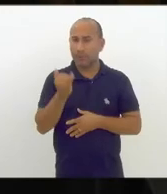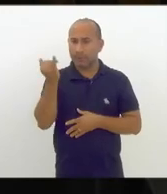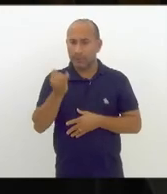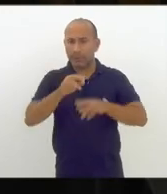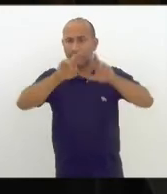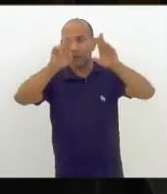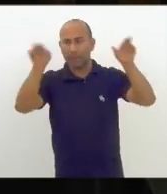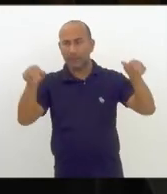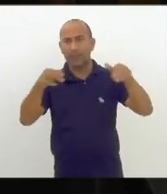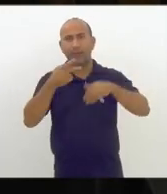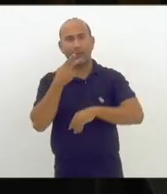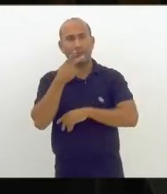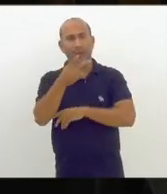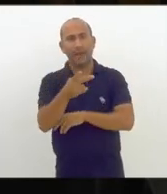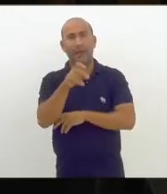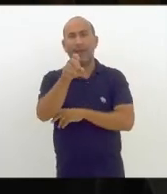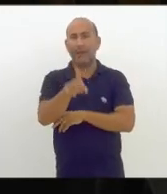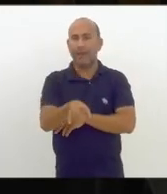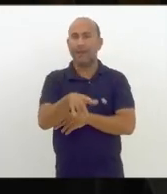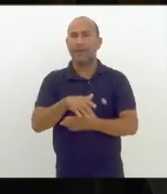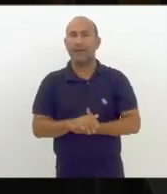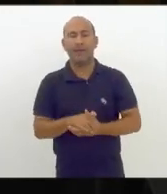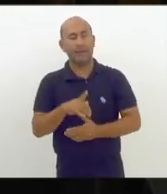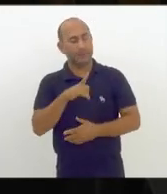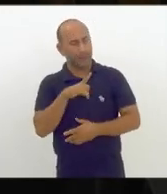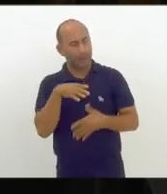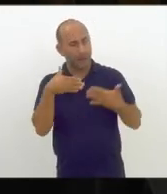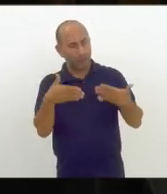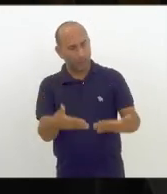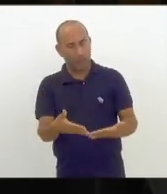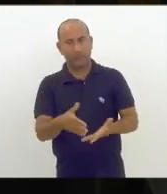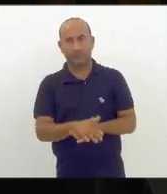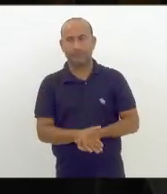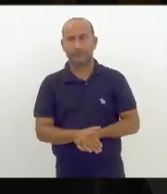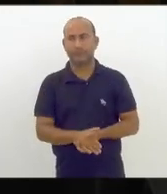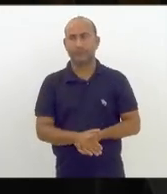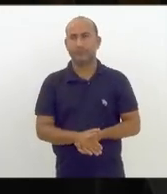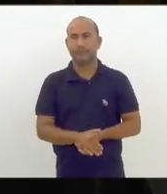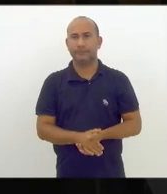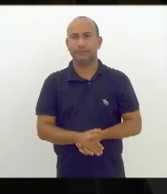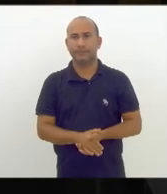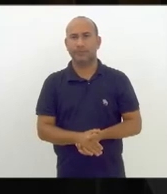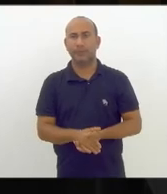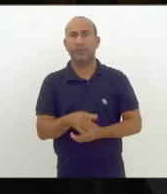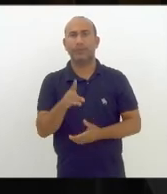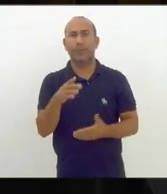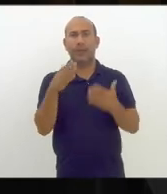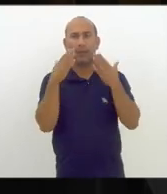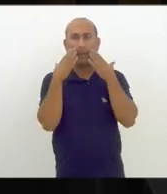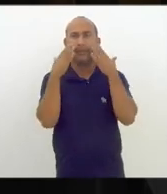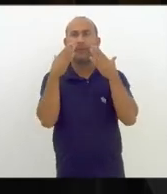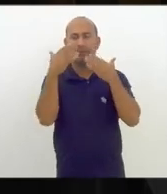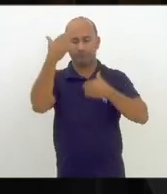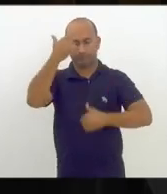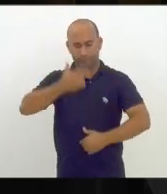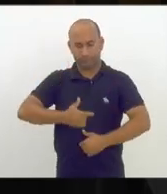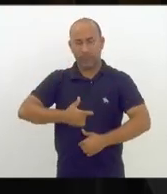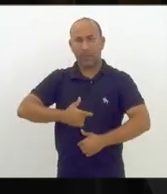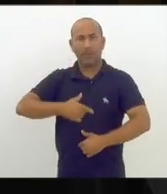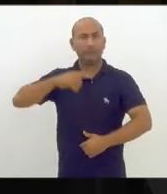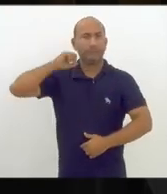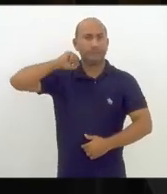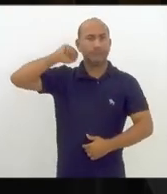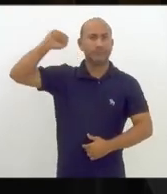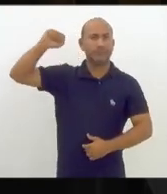tema é esse, e eu tenho agora o que me representa, aliás, o que me representa Tiradentes? Eu tenho